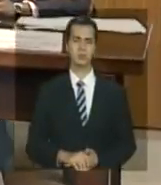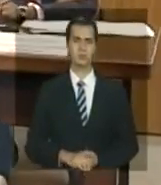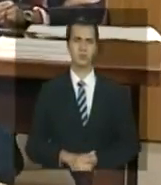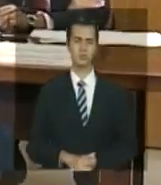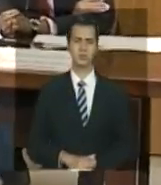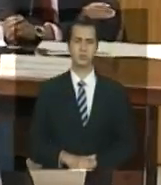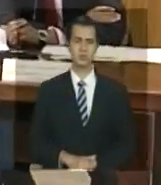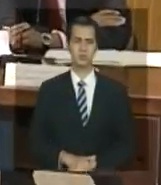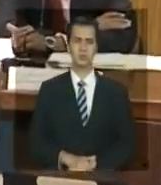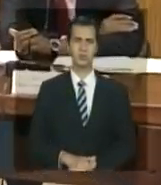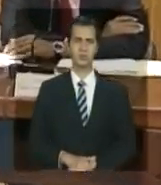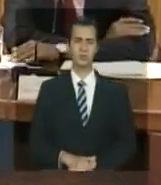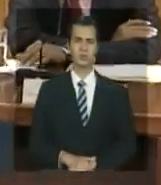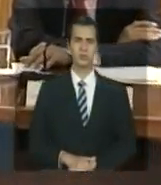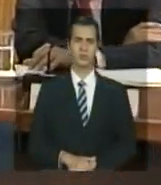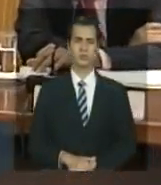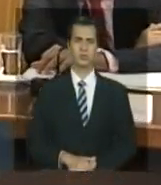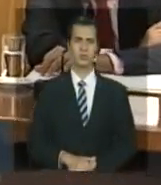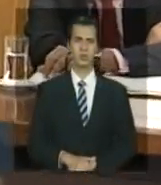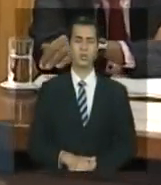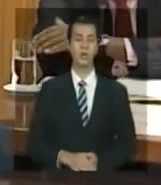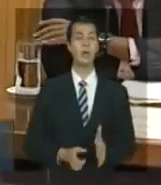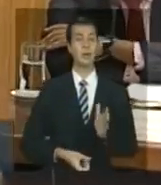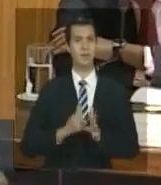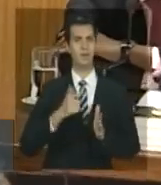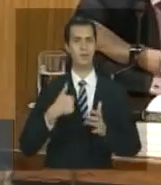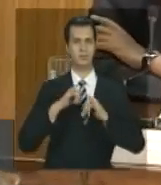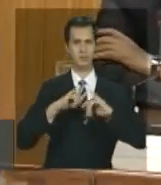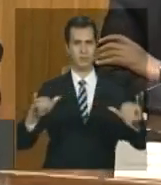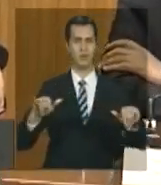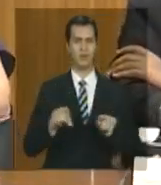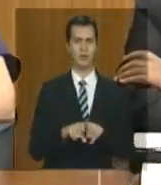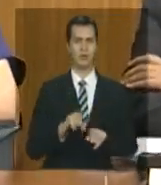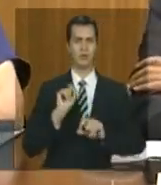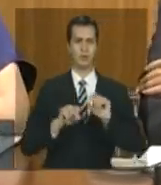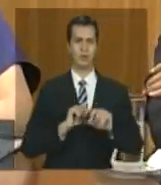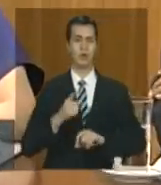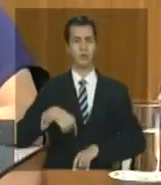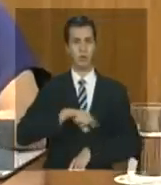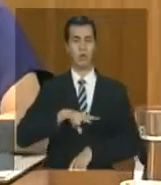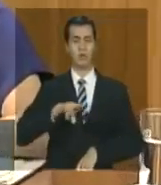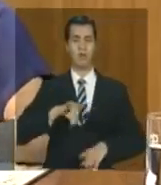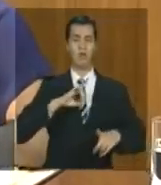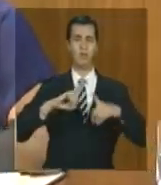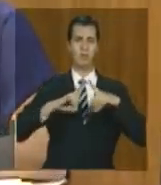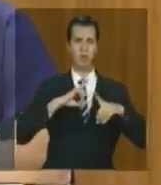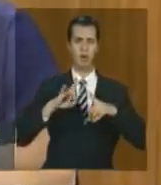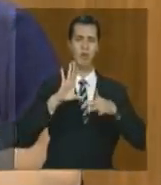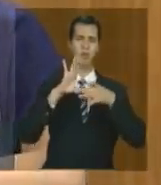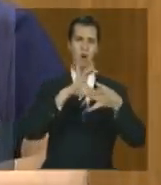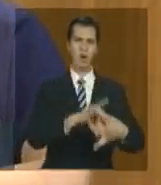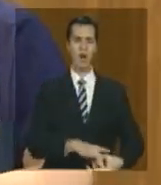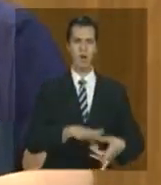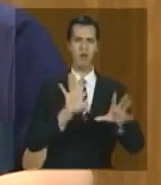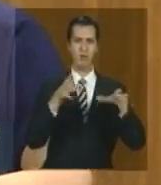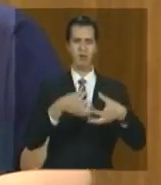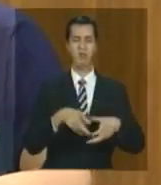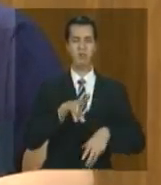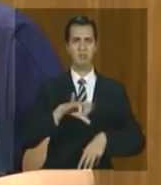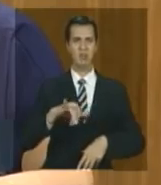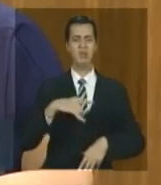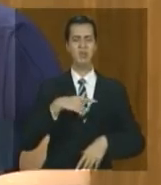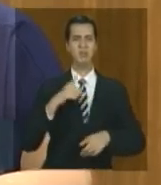Muito obrigada. Como eu disse a você, nós debateremos também, no contexto da cúpula, temas relativos à paz e à